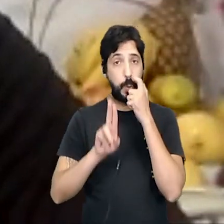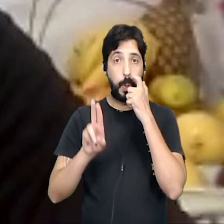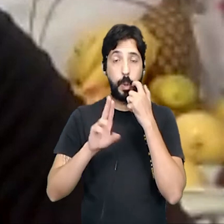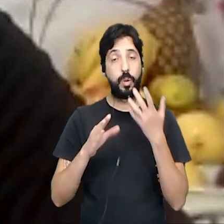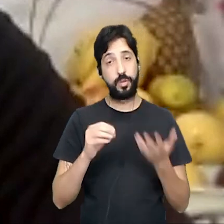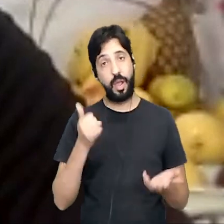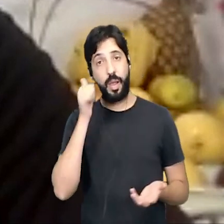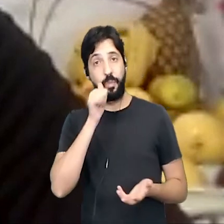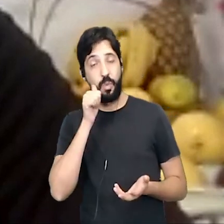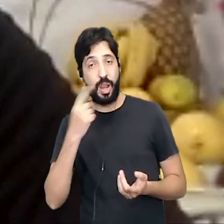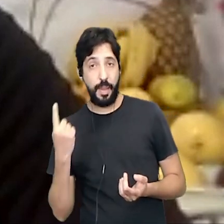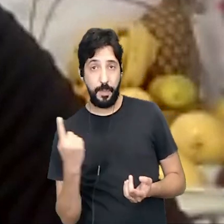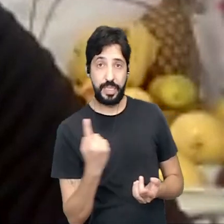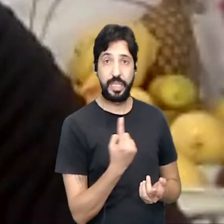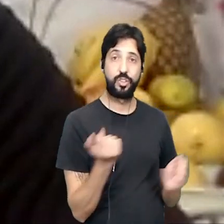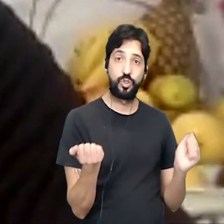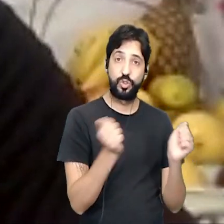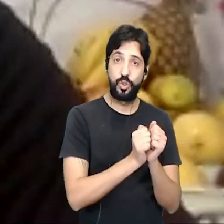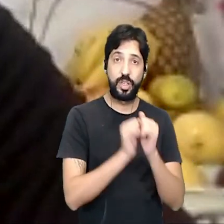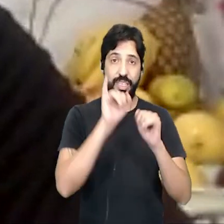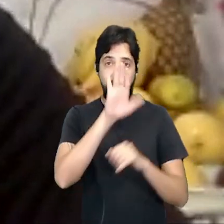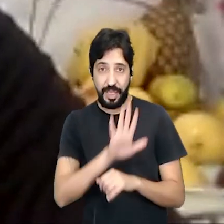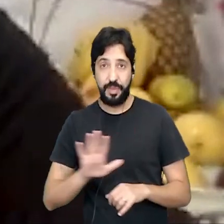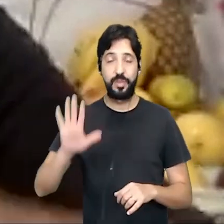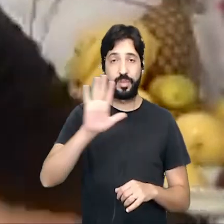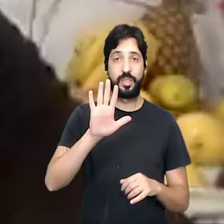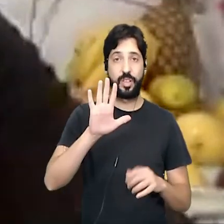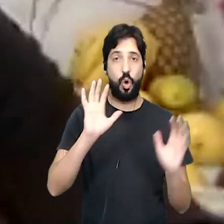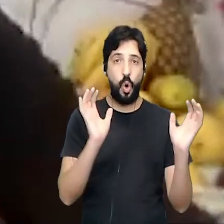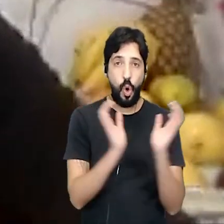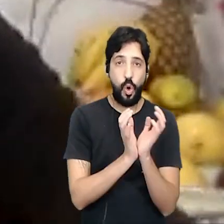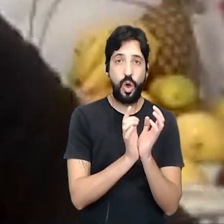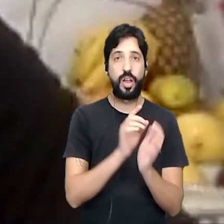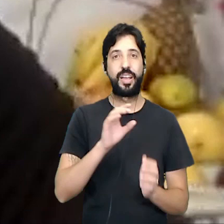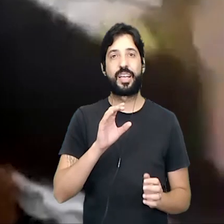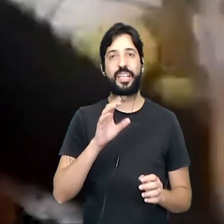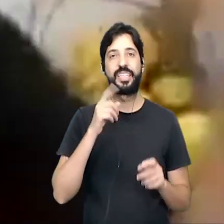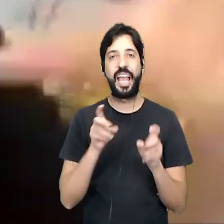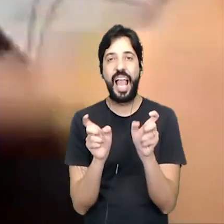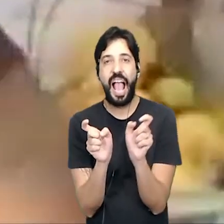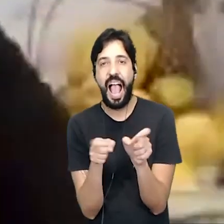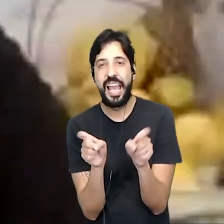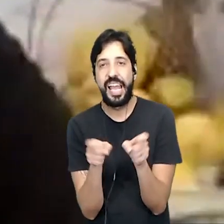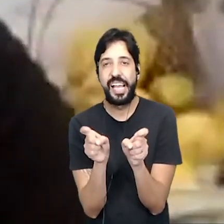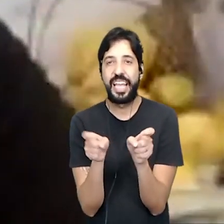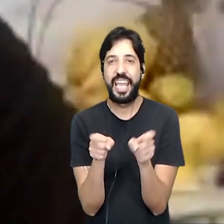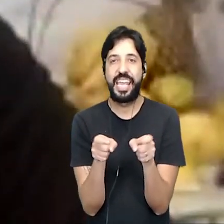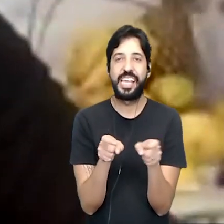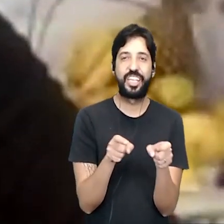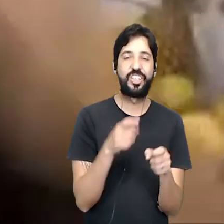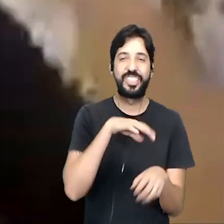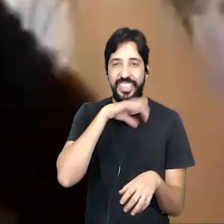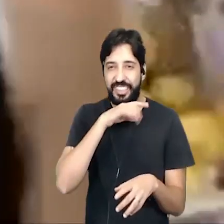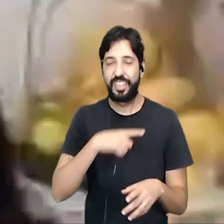pela imagem, pela uma mulher passando e adentrando dentro das imagens de uma comunidade de